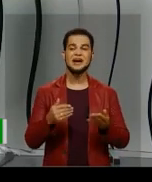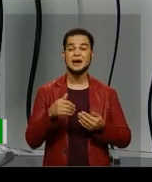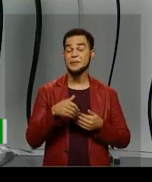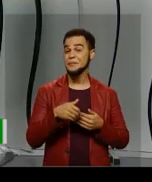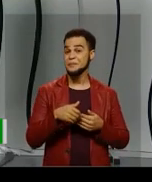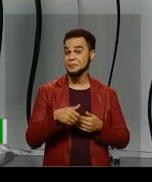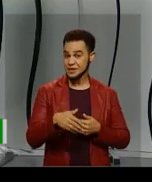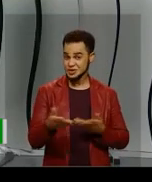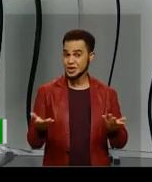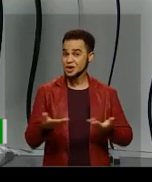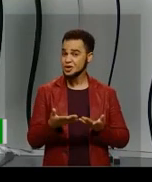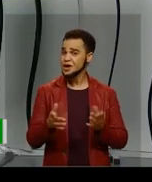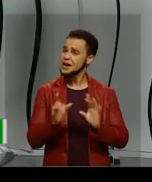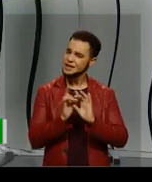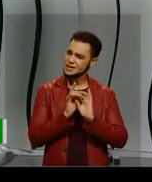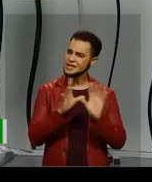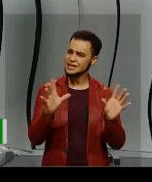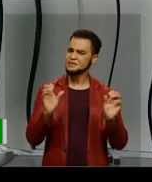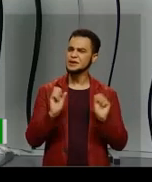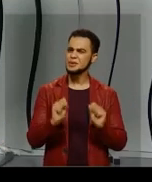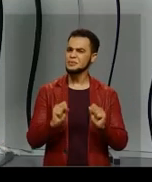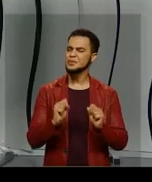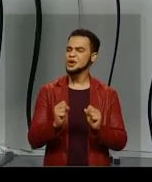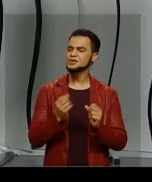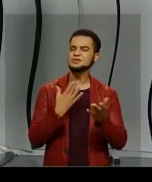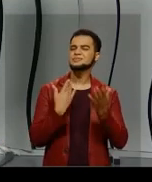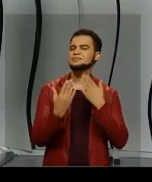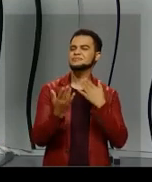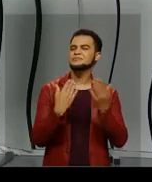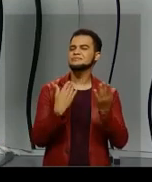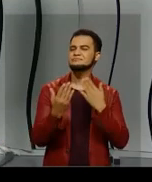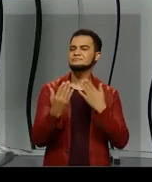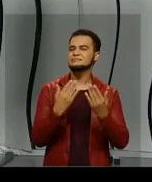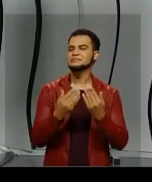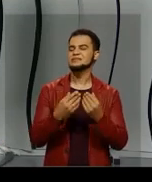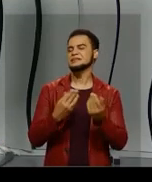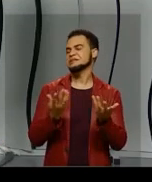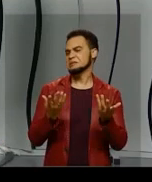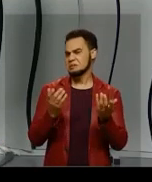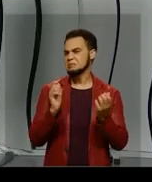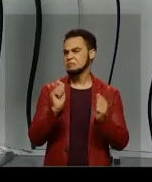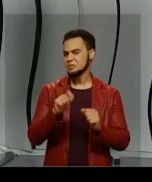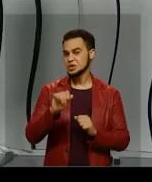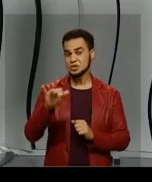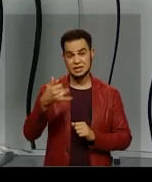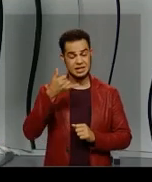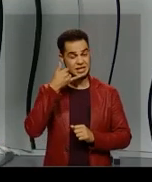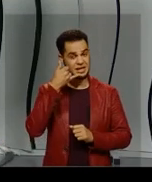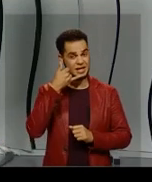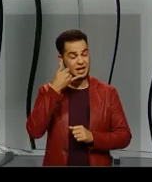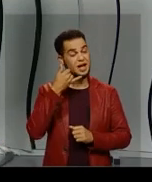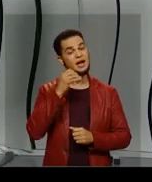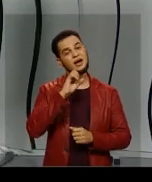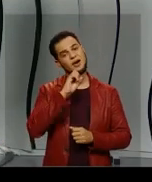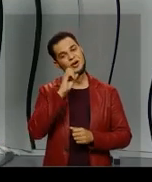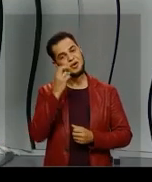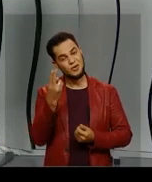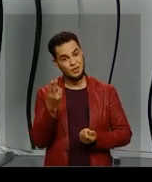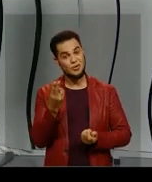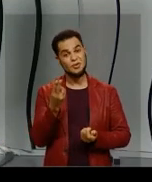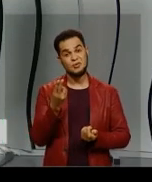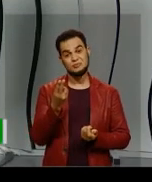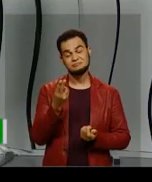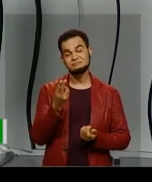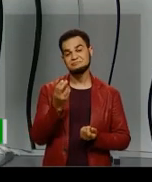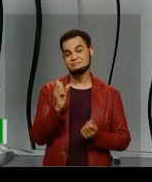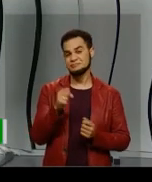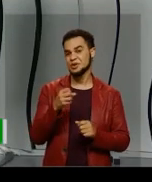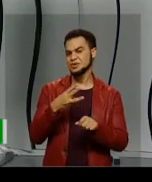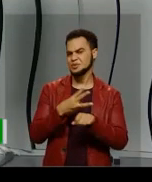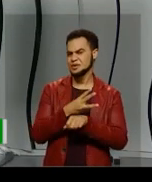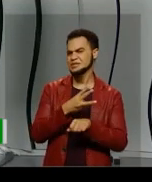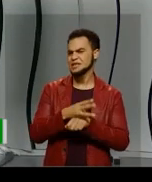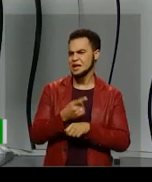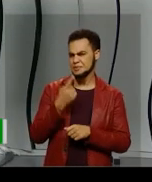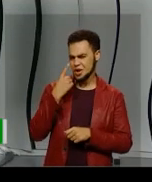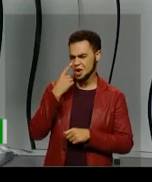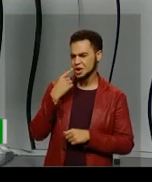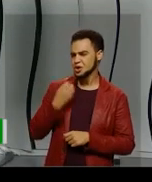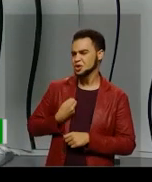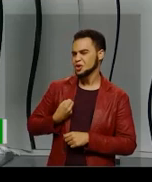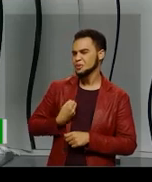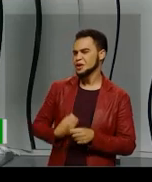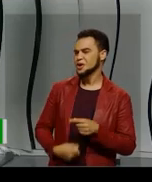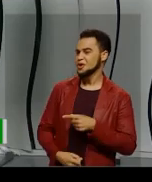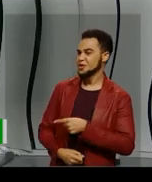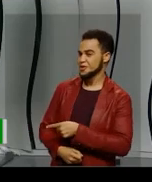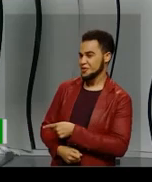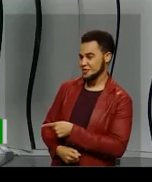canais de comunicação estão abertos para receber sua pergunta. Ligue no telefone fixo 31 3254